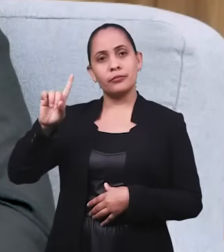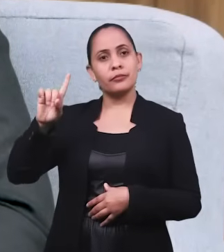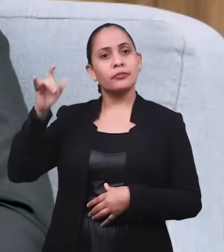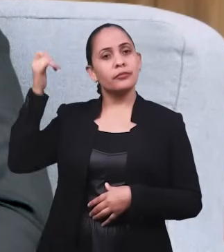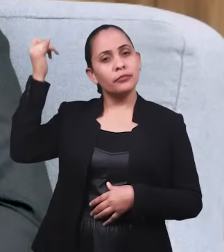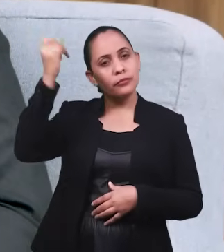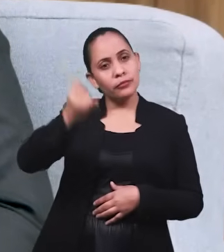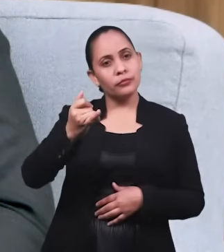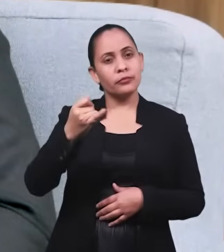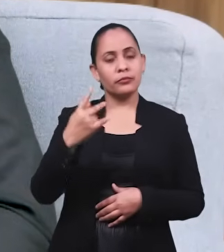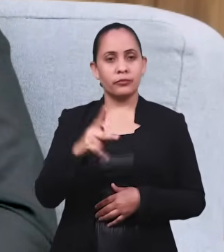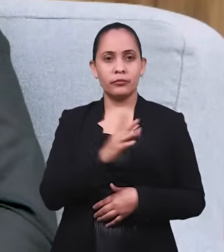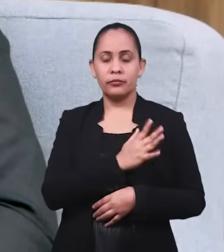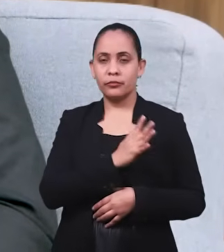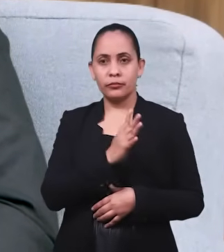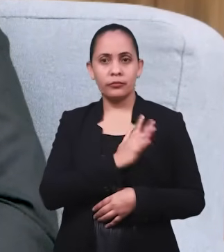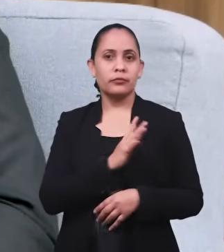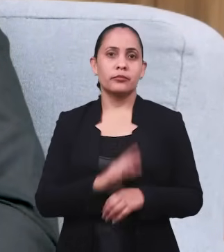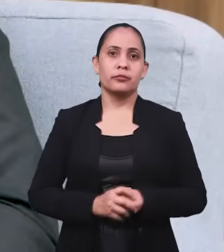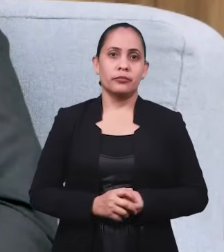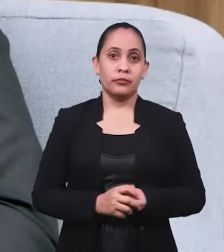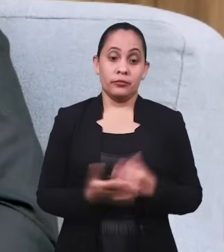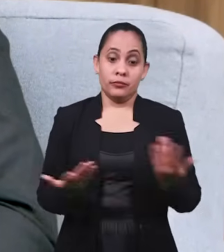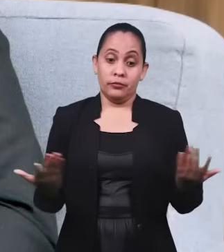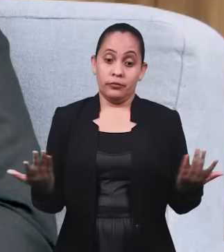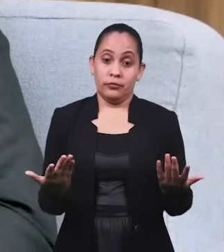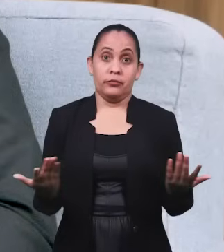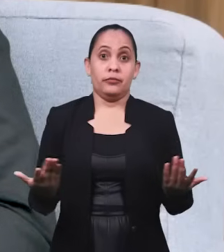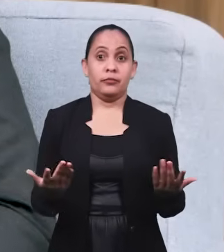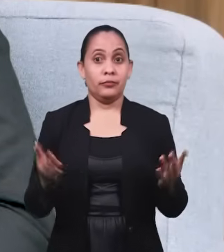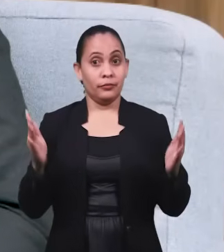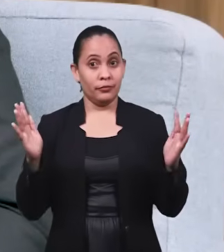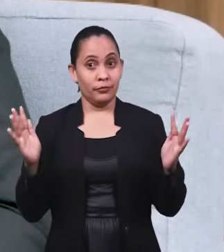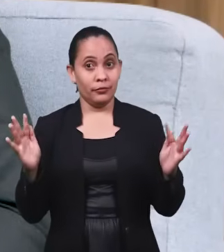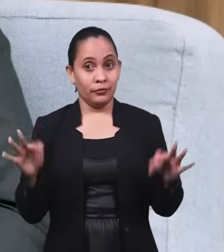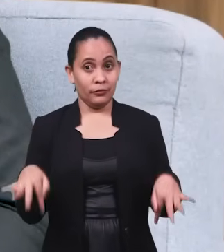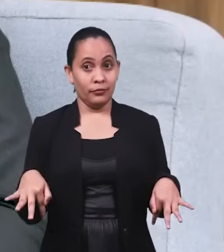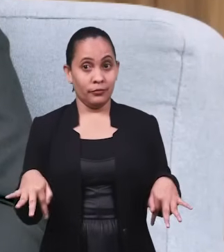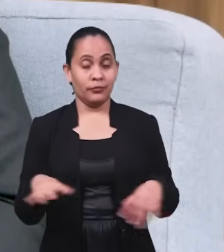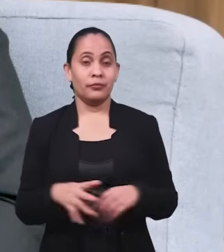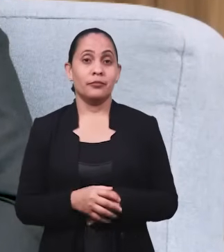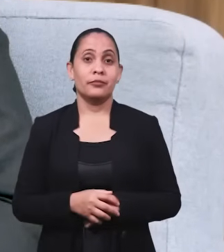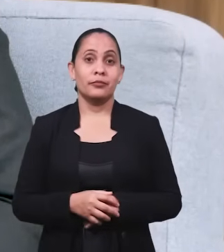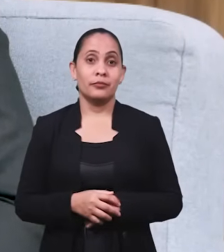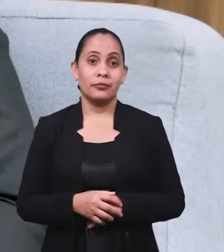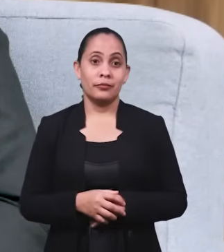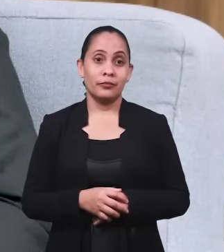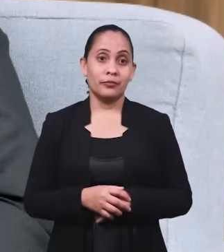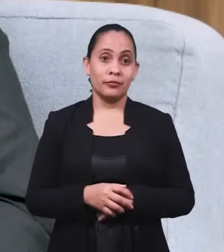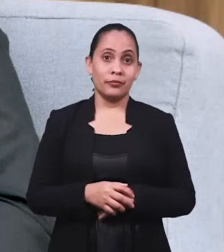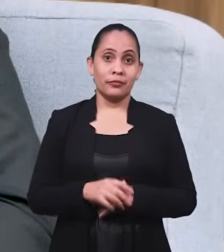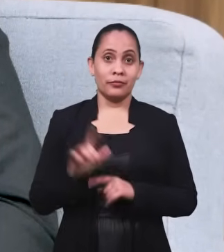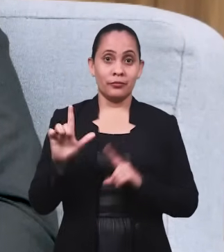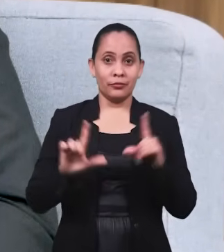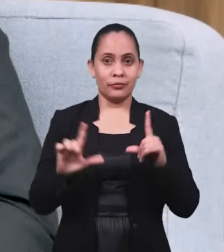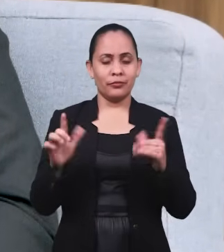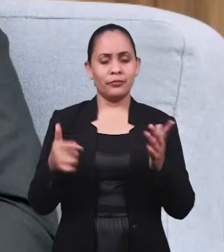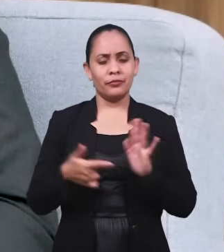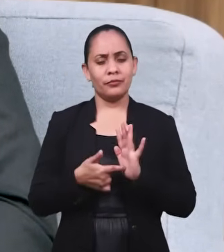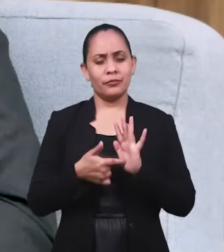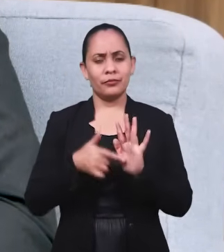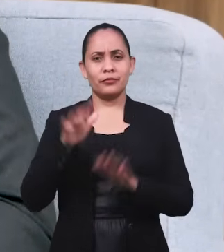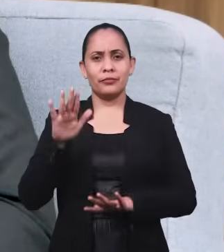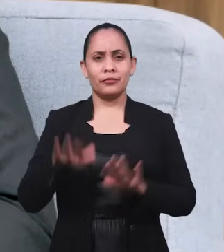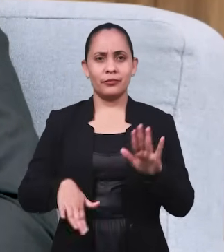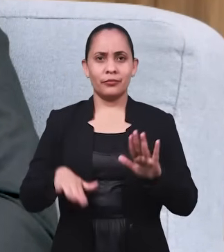Deus falar ao seu coração. Nós estamos chegando perto do final do nosso programa e nós vamos exibir aqui mais